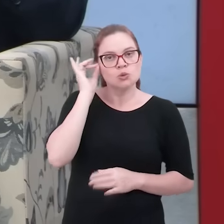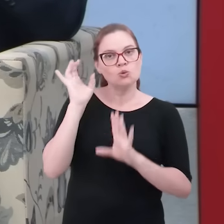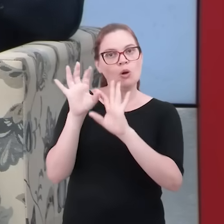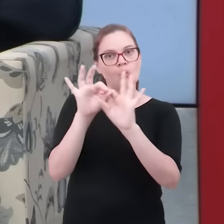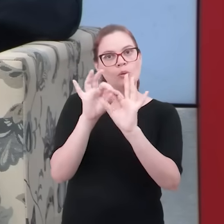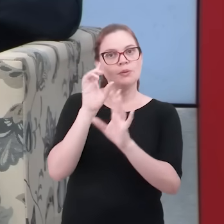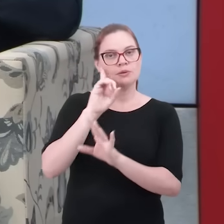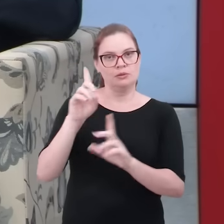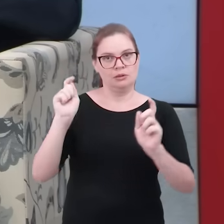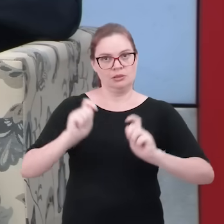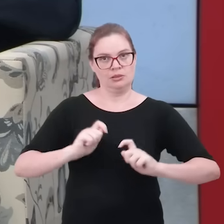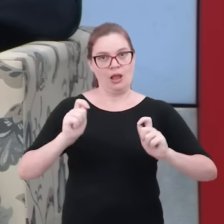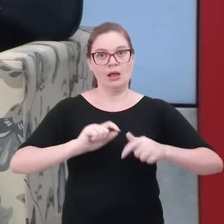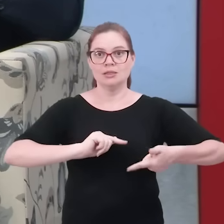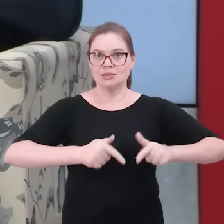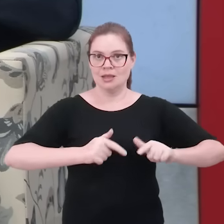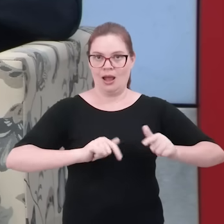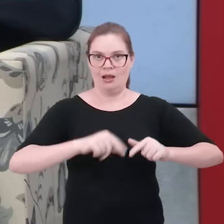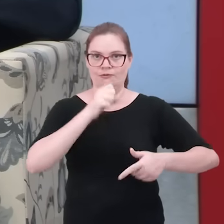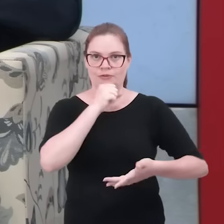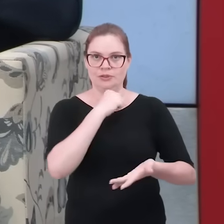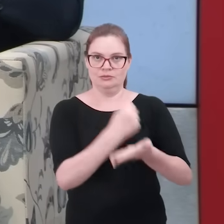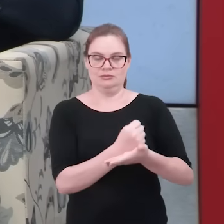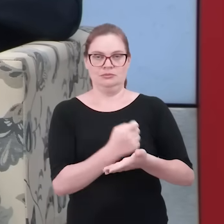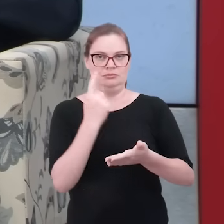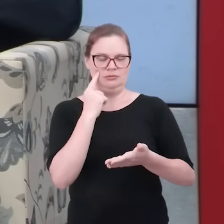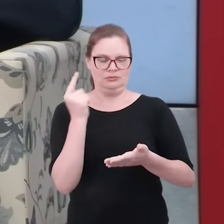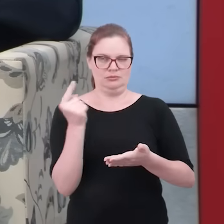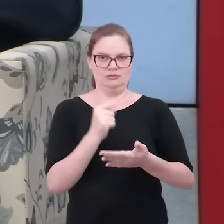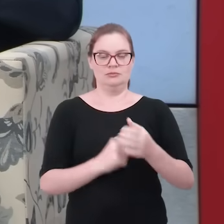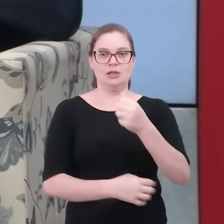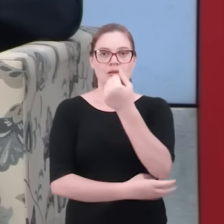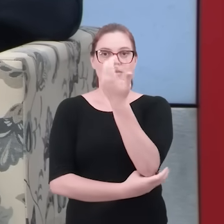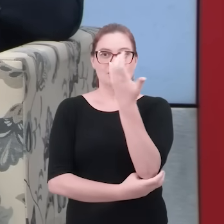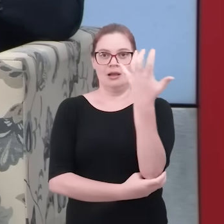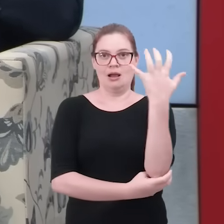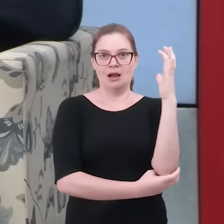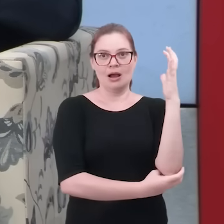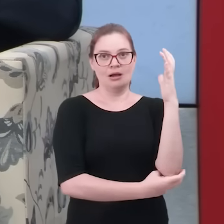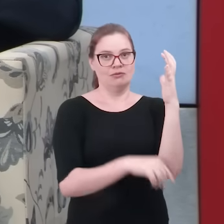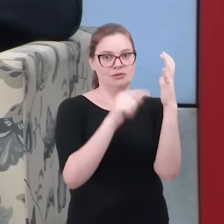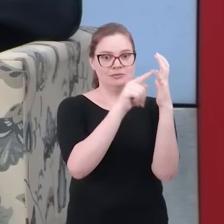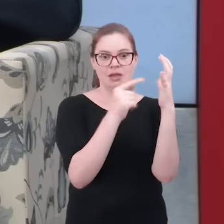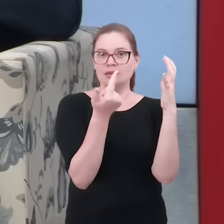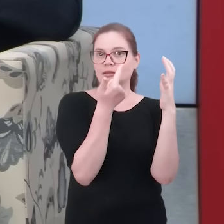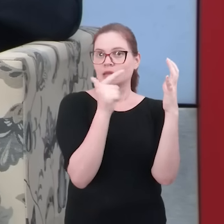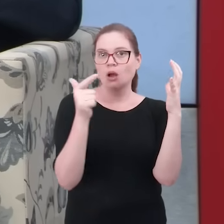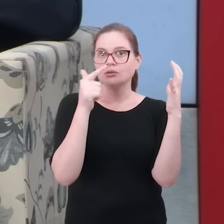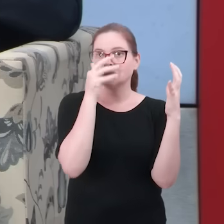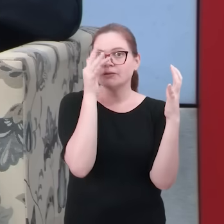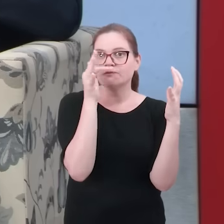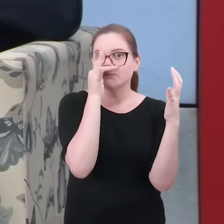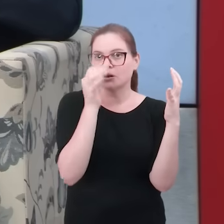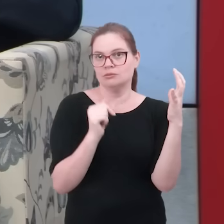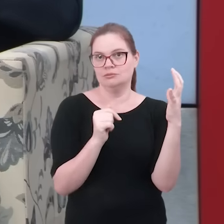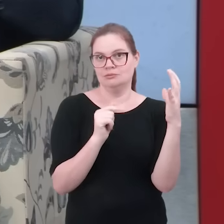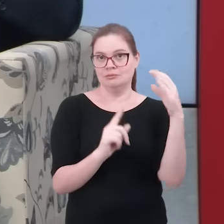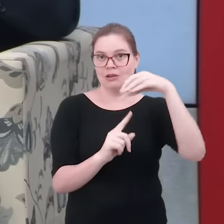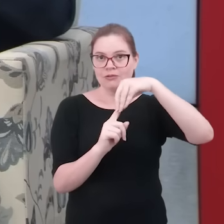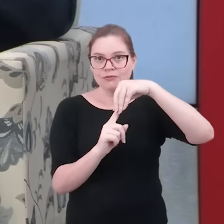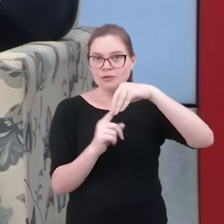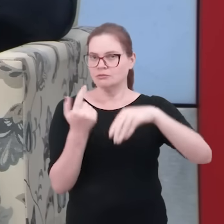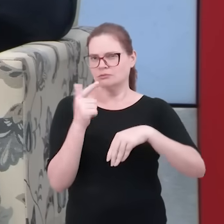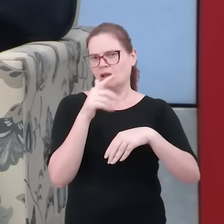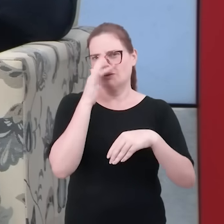Uma lembrança que nós fazemos é que a figueira não dá flor. Isso